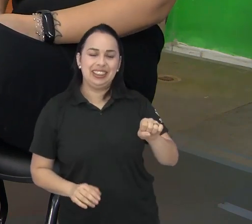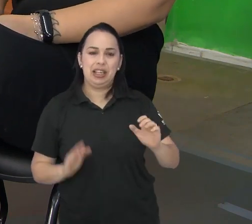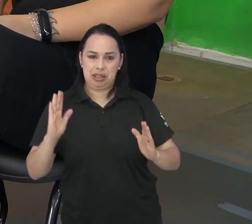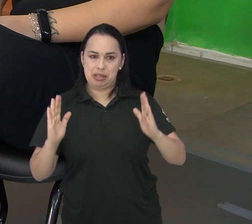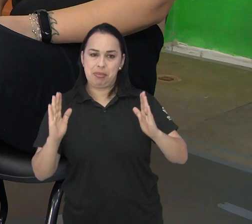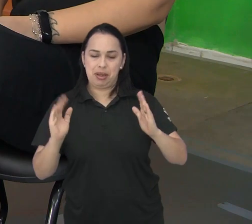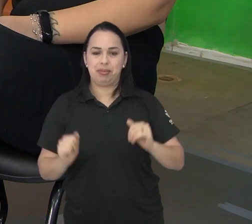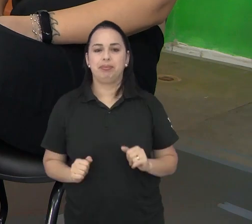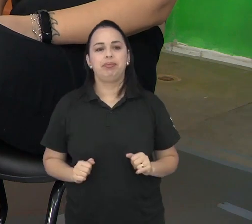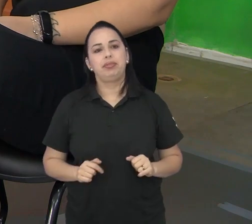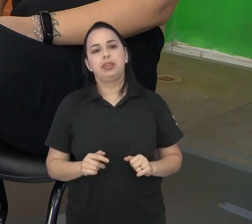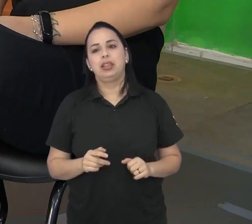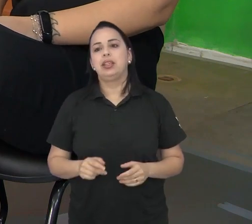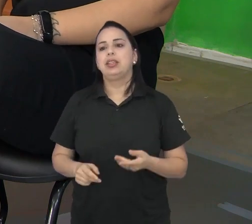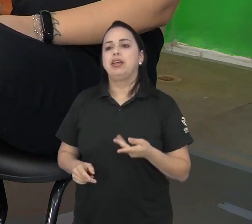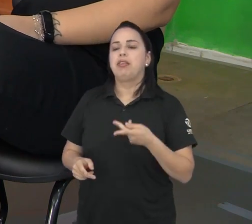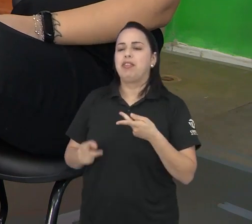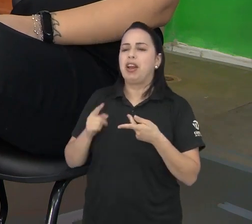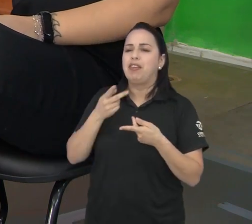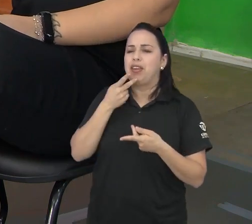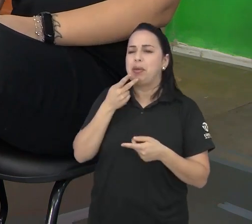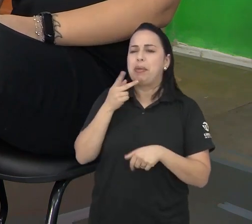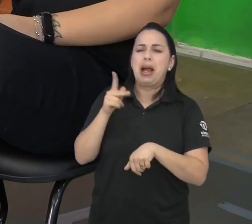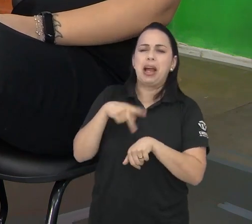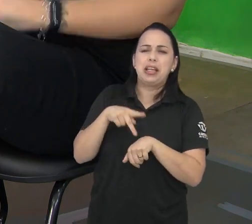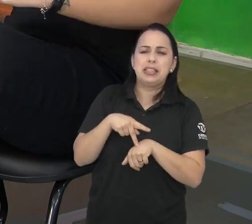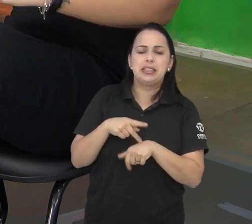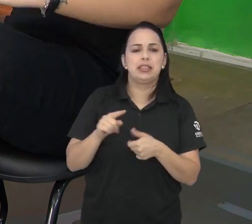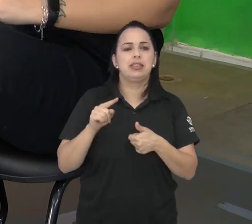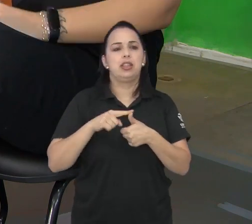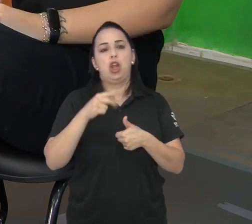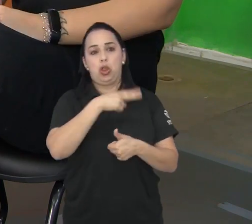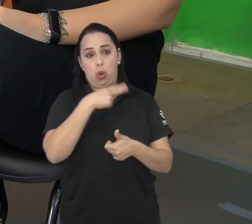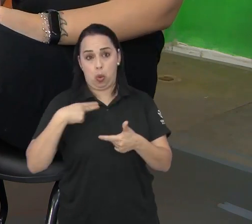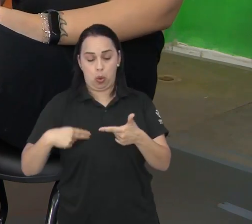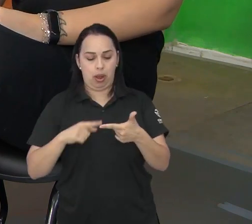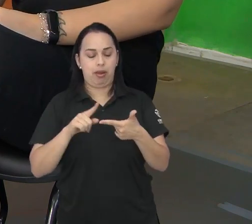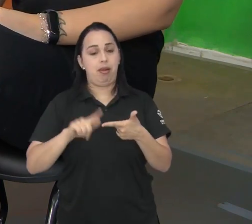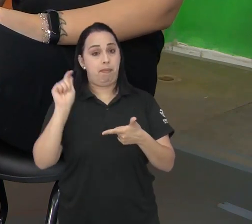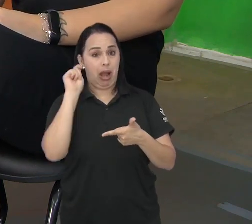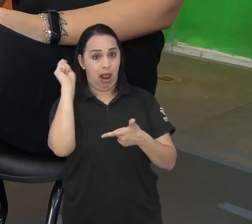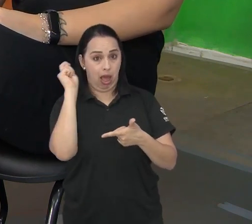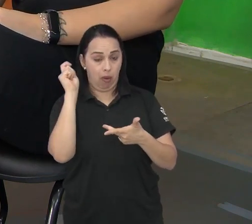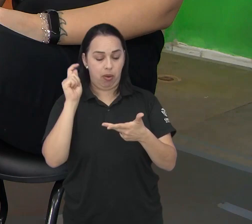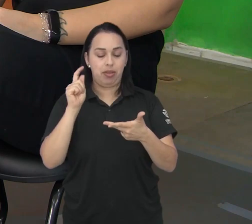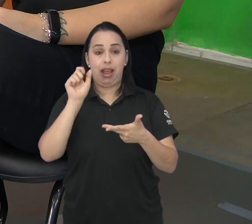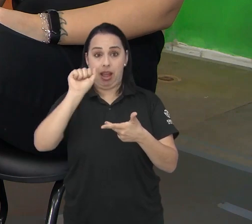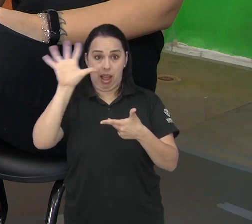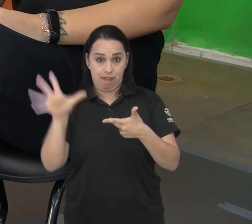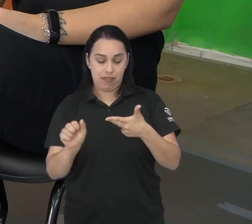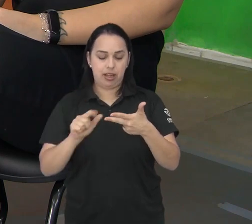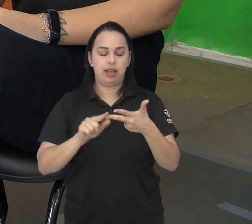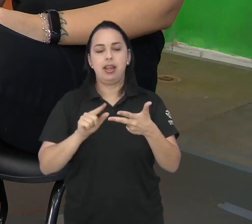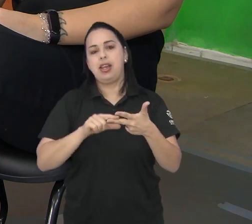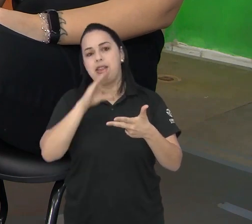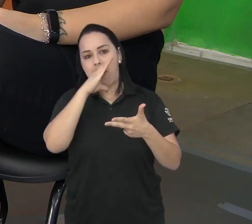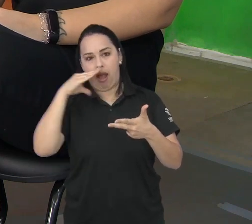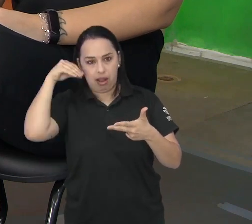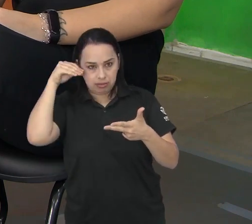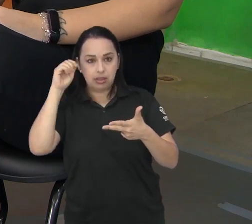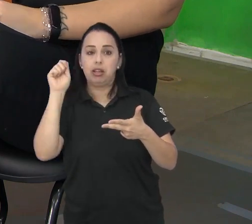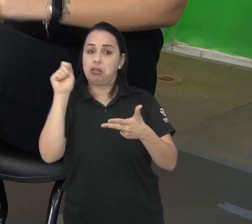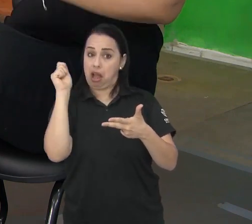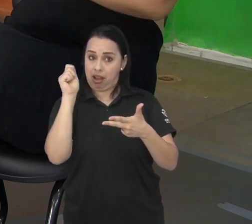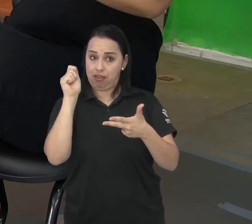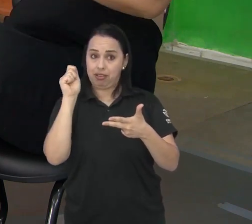Sim. Mas nessa faixa etária, assim. E você falou que países que integravam? Foi Noruega, Malawi, na África, e